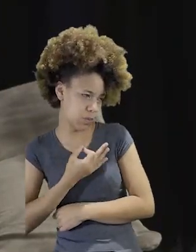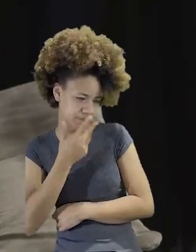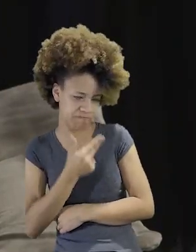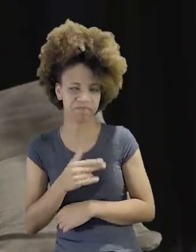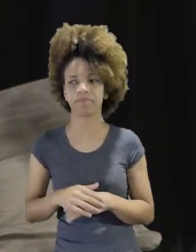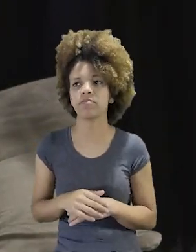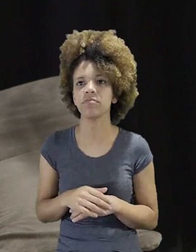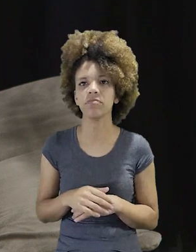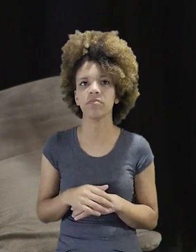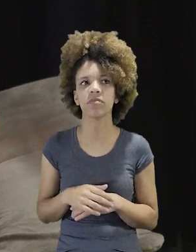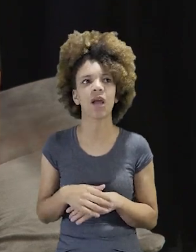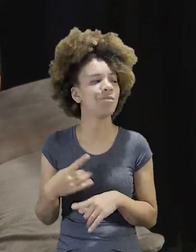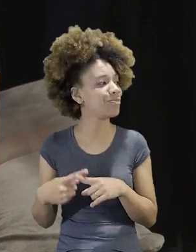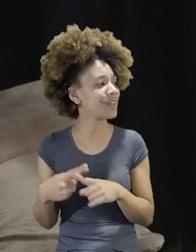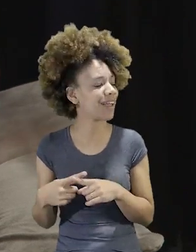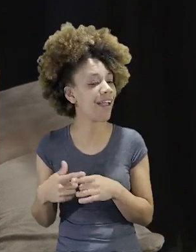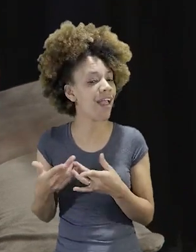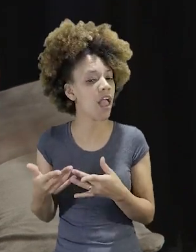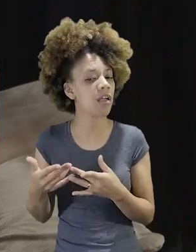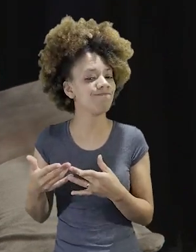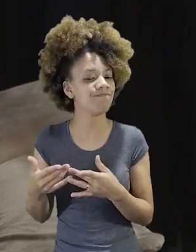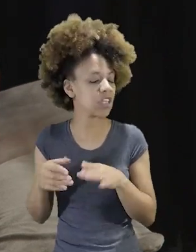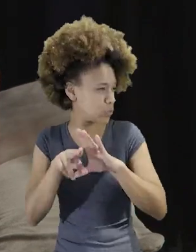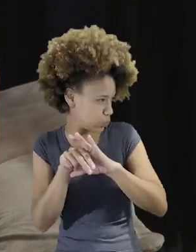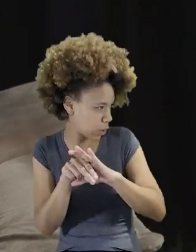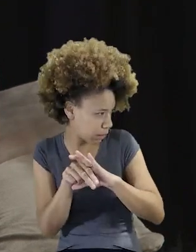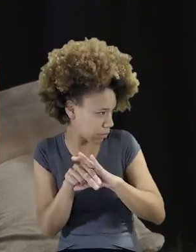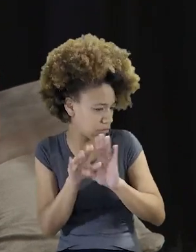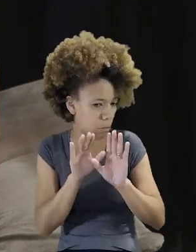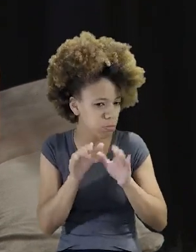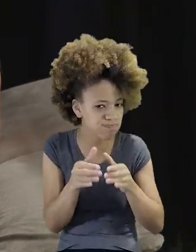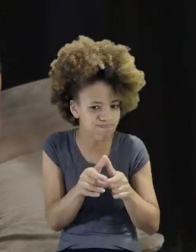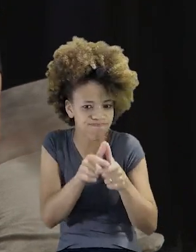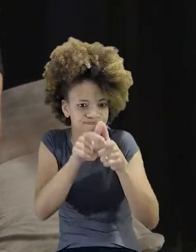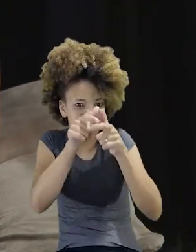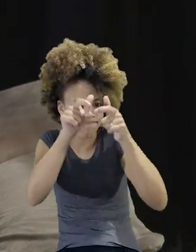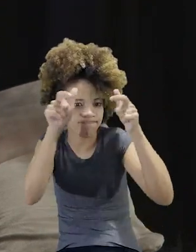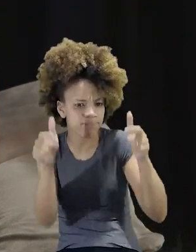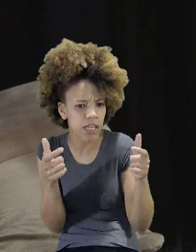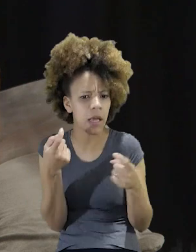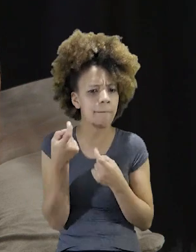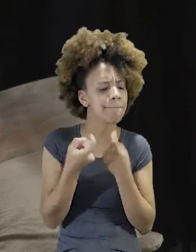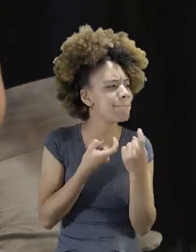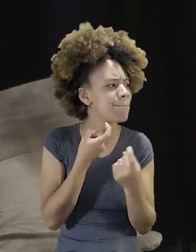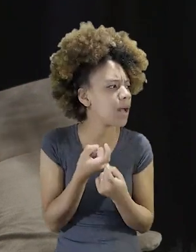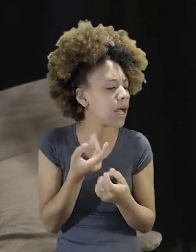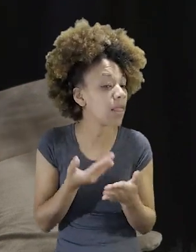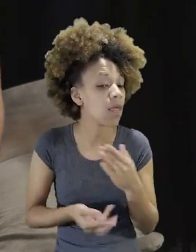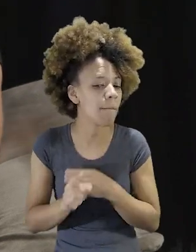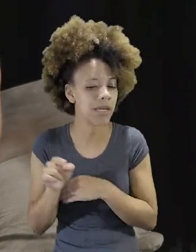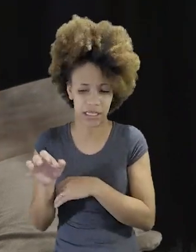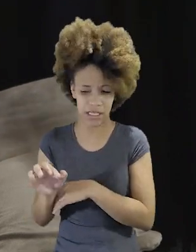na minha meu achismo exatamente por ele ficar muito estranho muito grande e muito